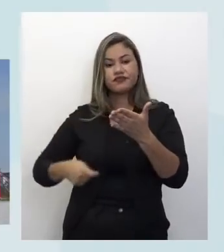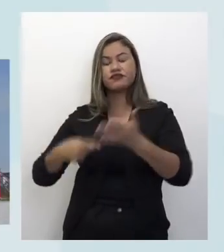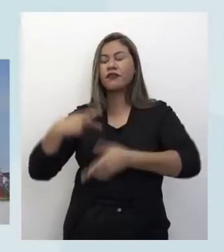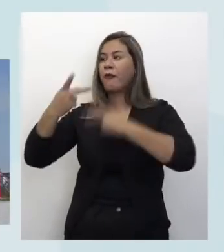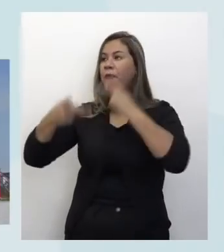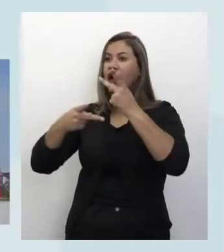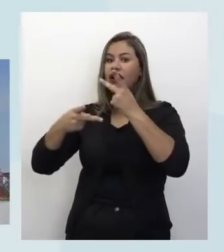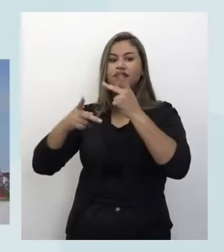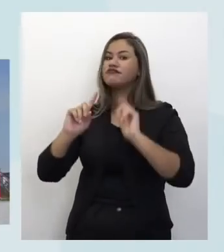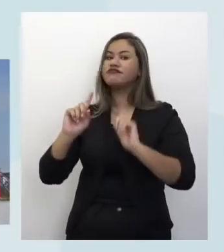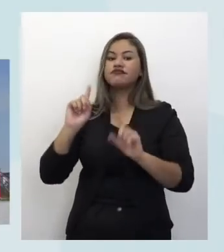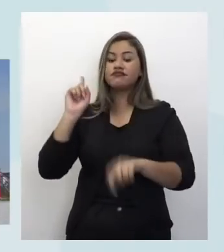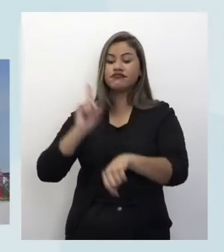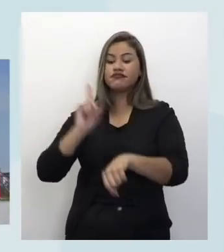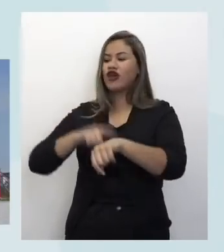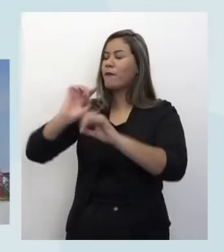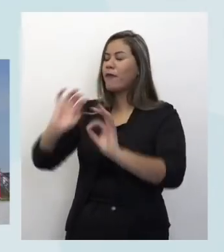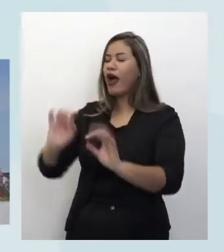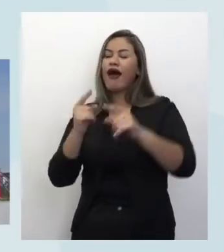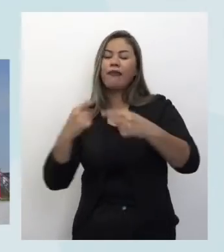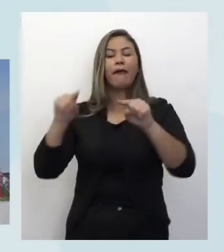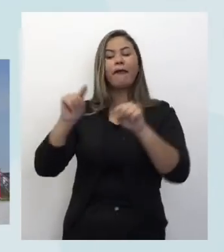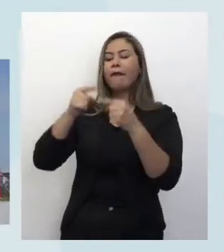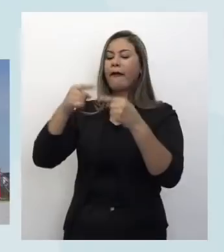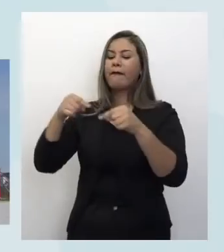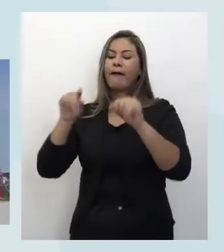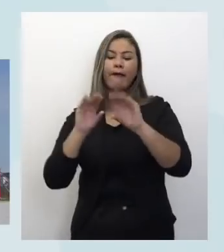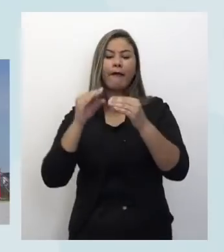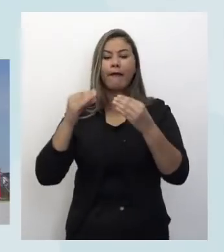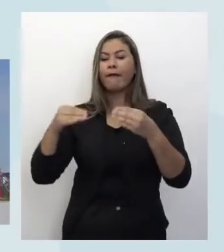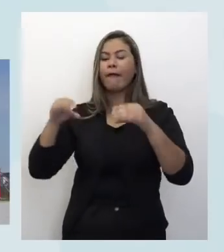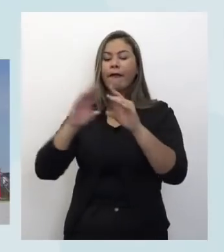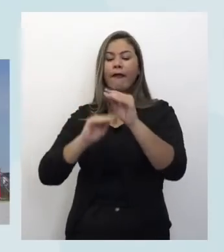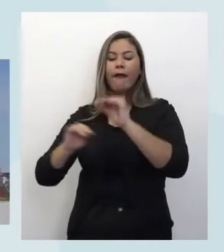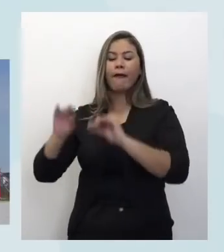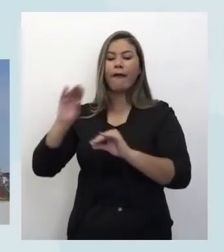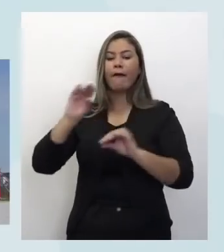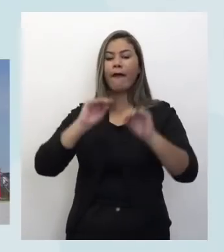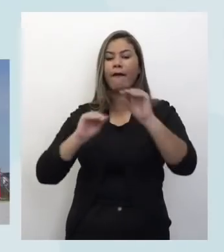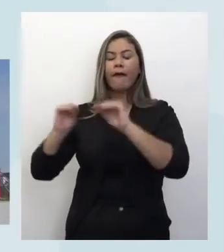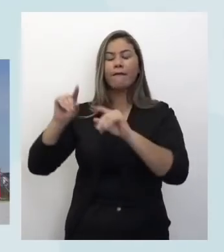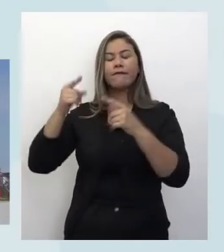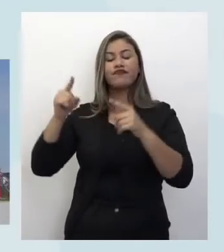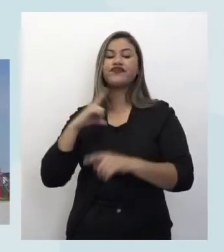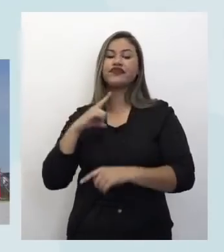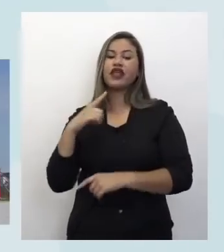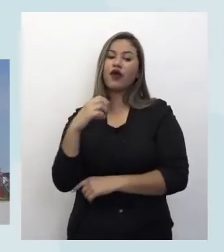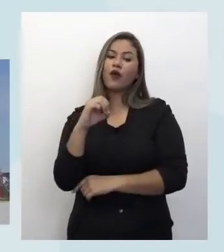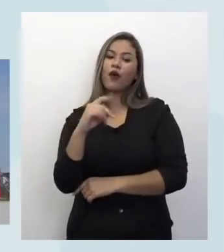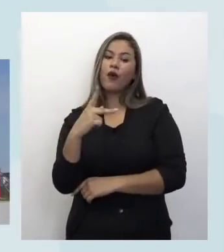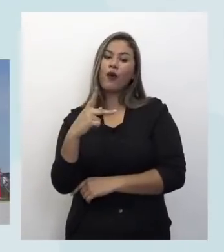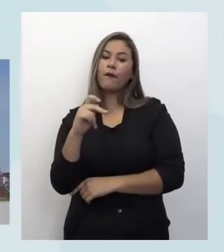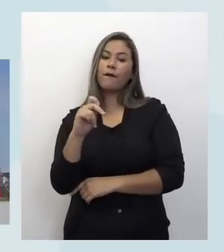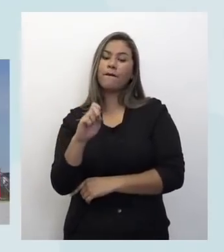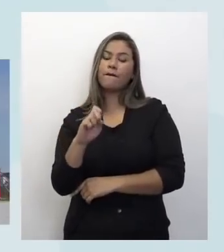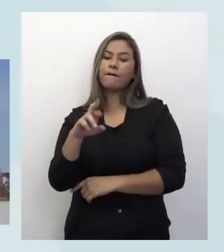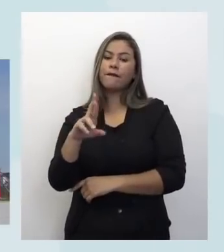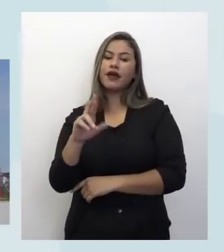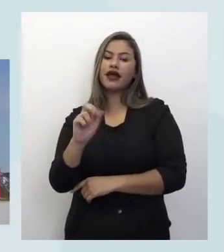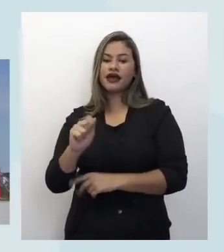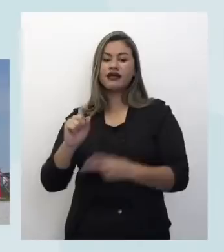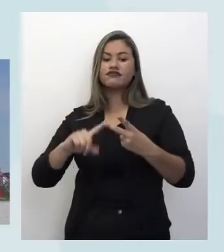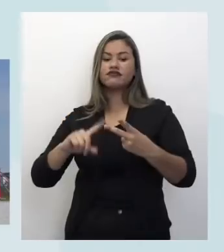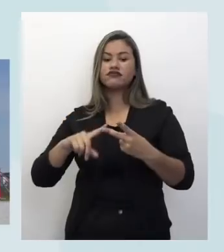a história da encenação. Hoje em dia, para contar essas histórias musicadas, temos a ópera, o drama cantado,